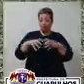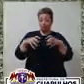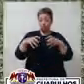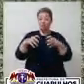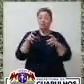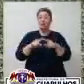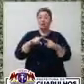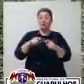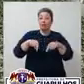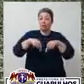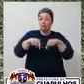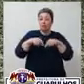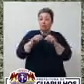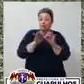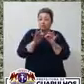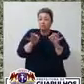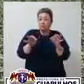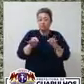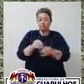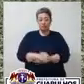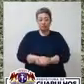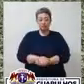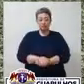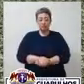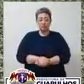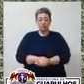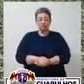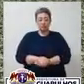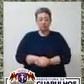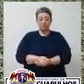Acrescenta o fermento. E aí, bate só um pouquinho, né, Maru? É.